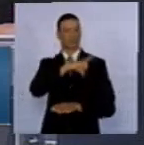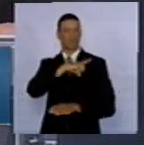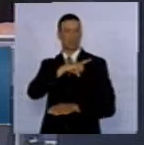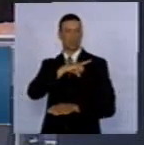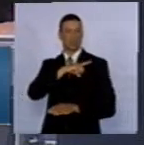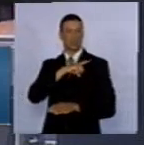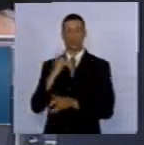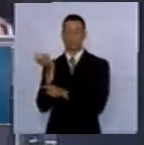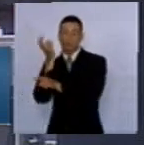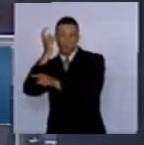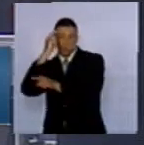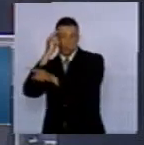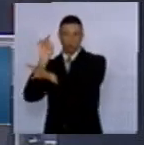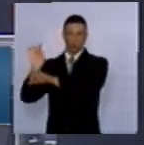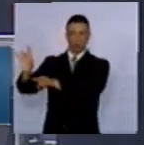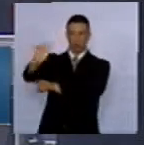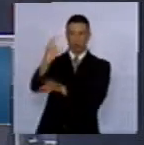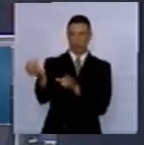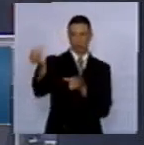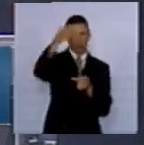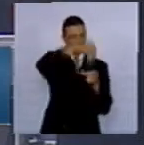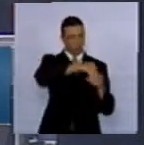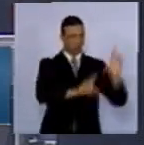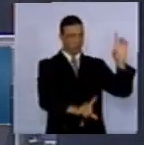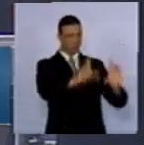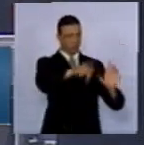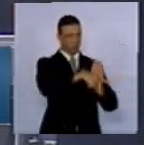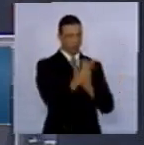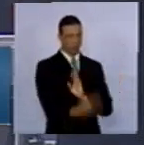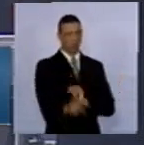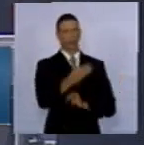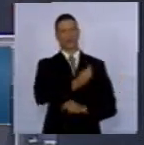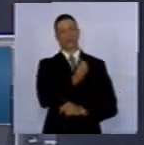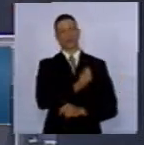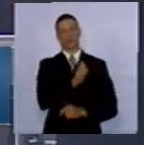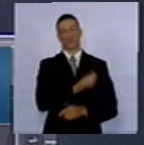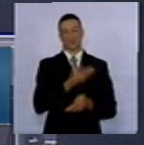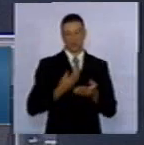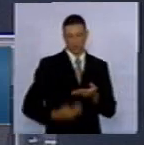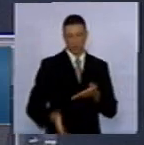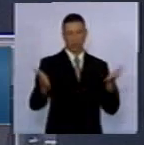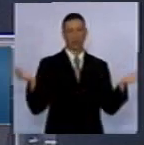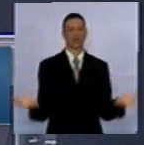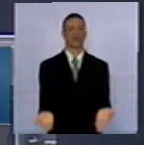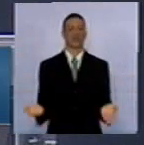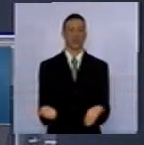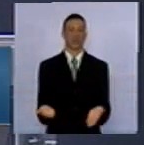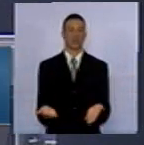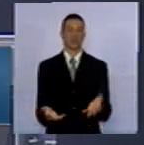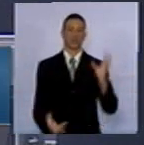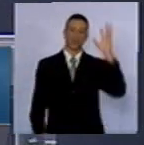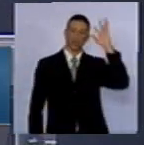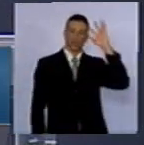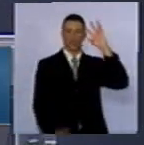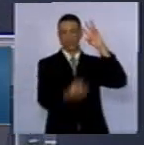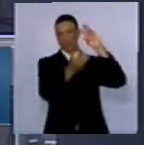manifestações culturais se façam presente na televisão no nosso dia a dia e aí encerrando